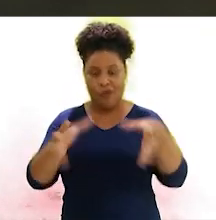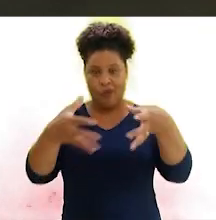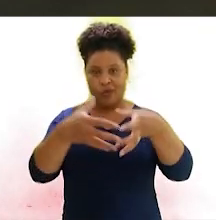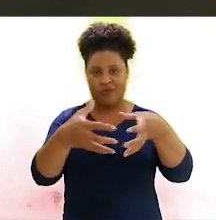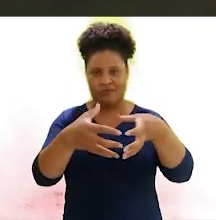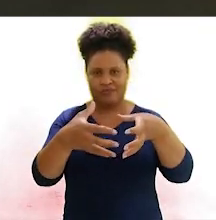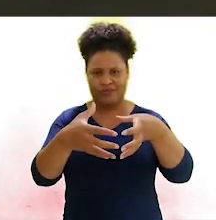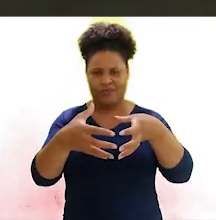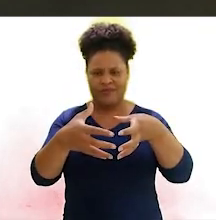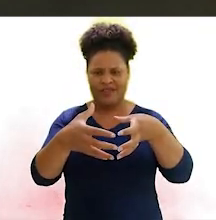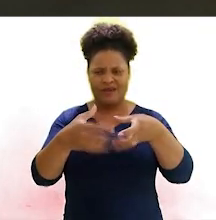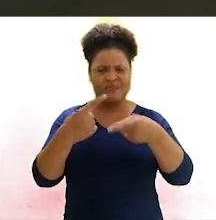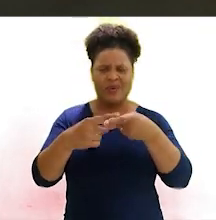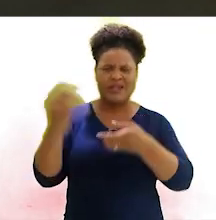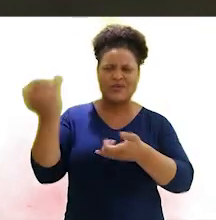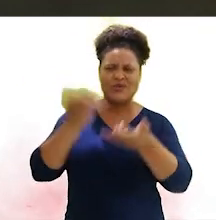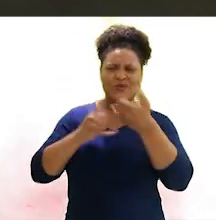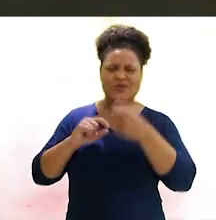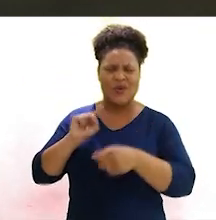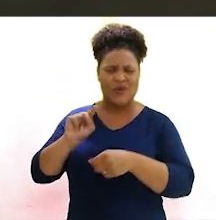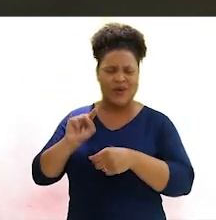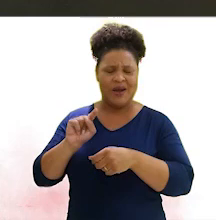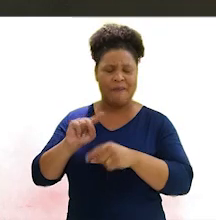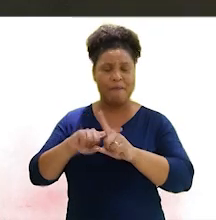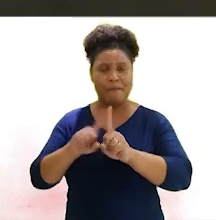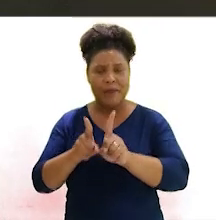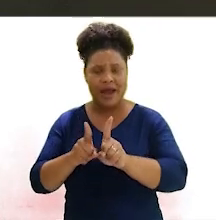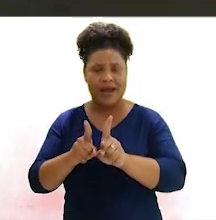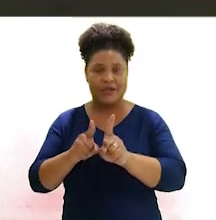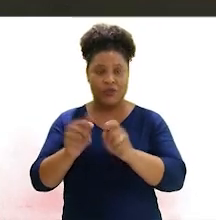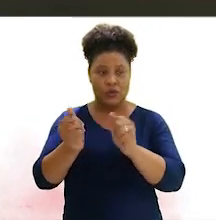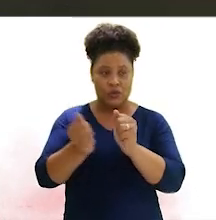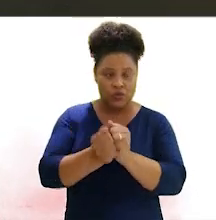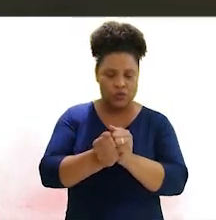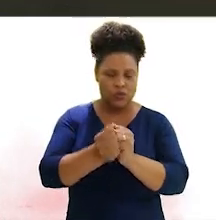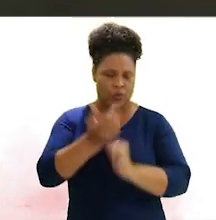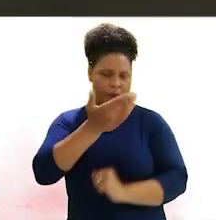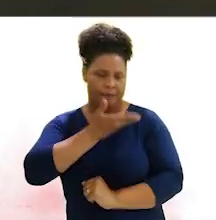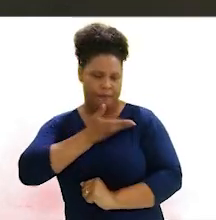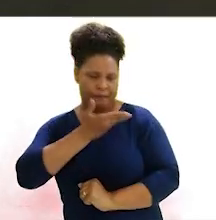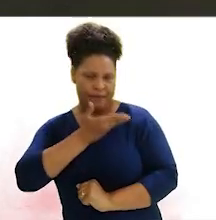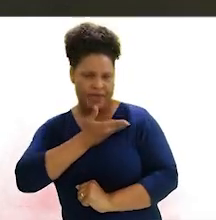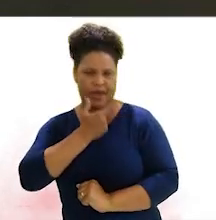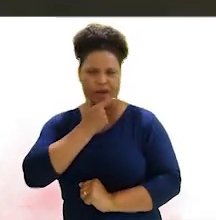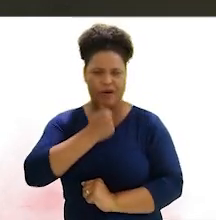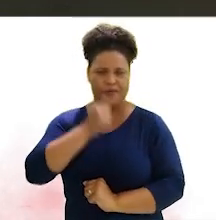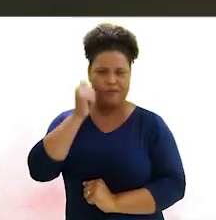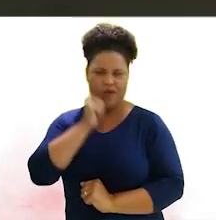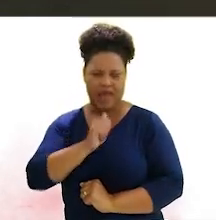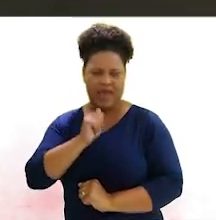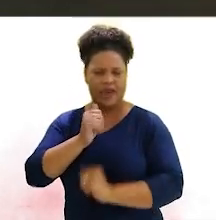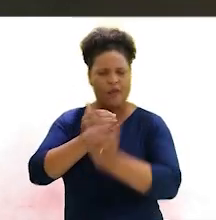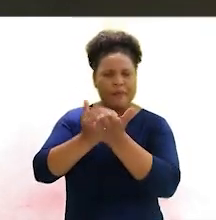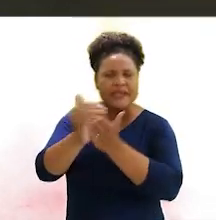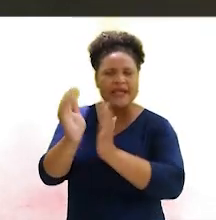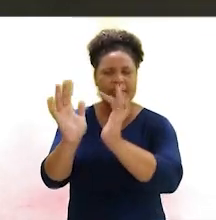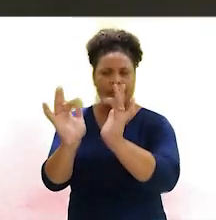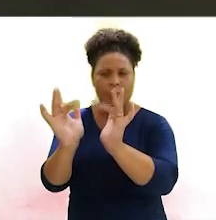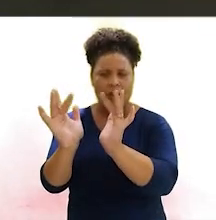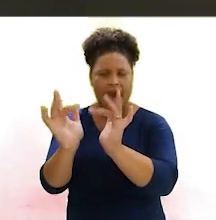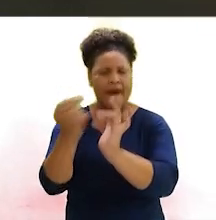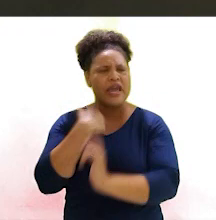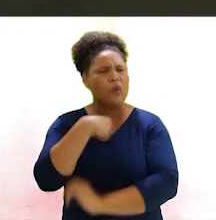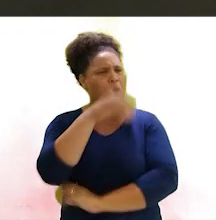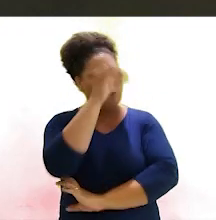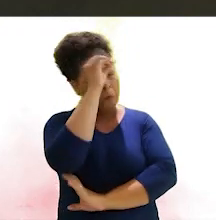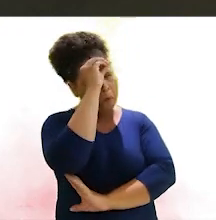encontrava o que quando os meus amigos e as minhas amigas estavam já sei lá começando a namorar eu nem sabia com quem eu